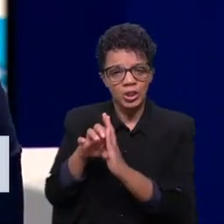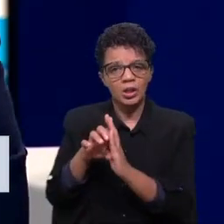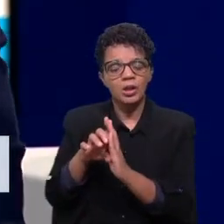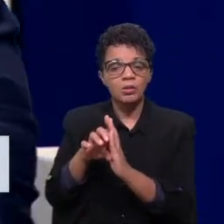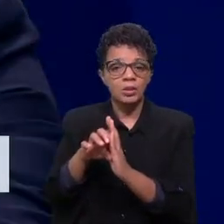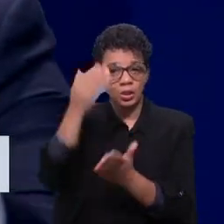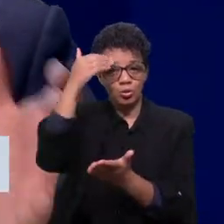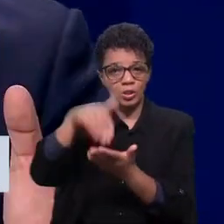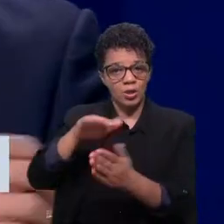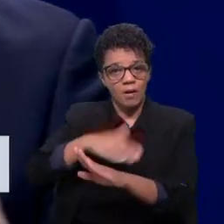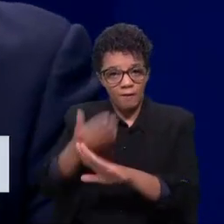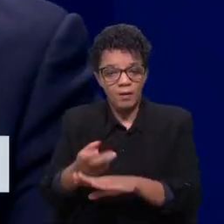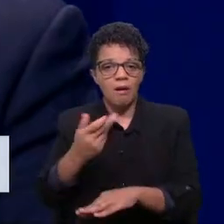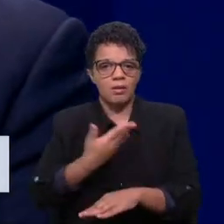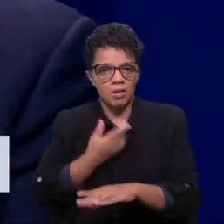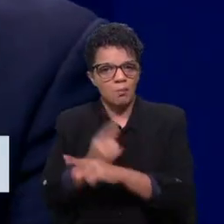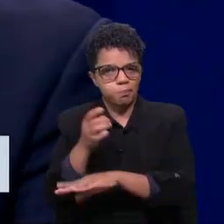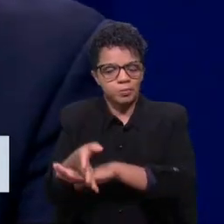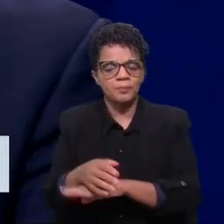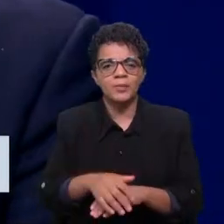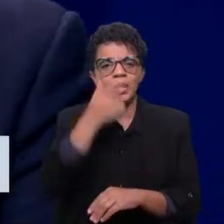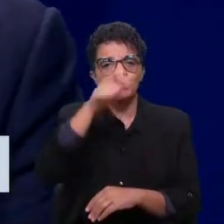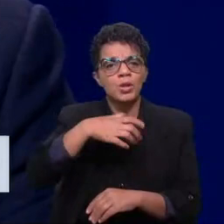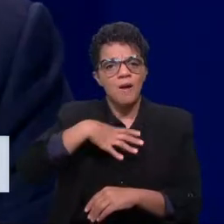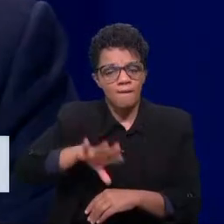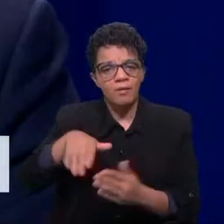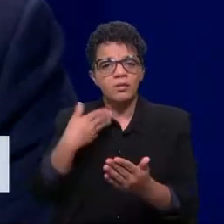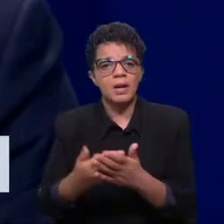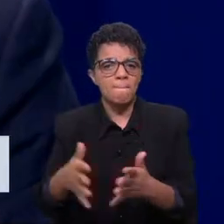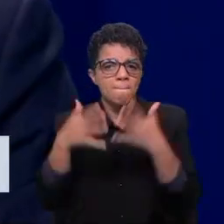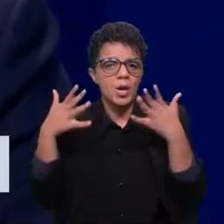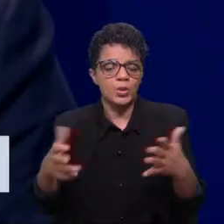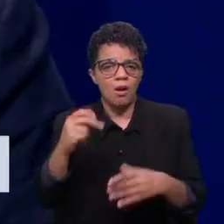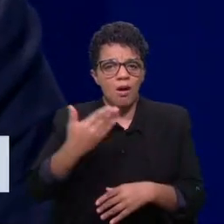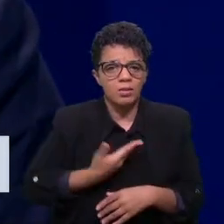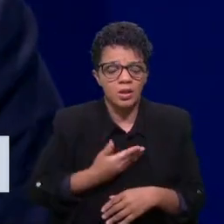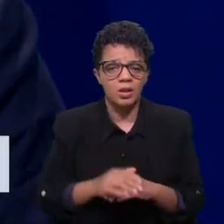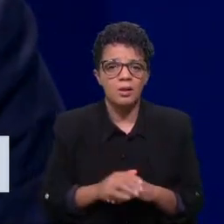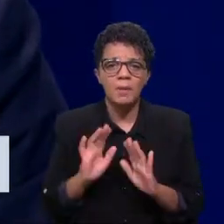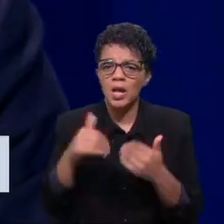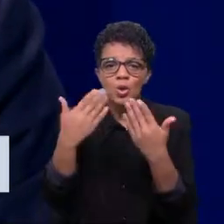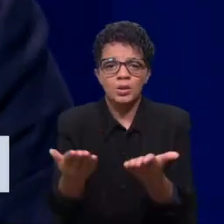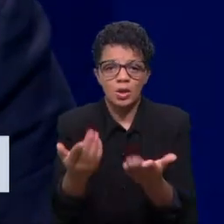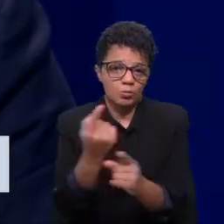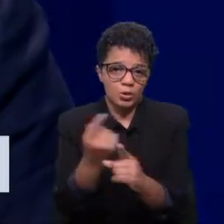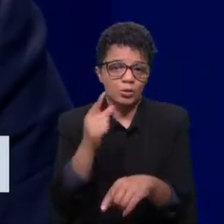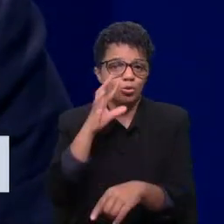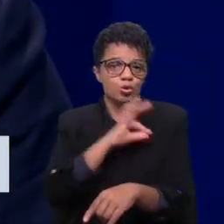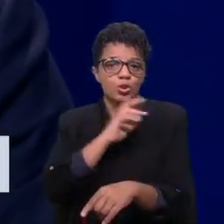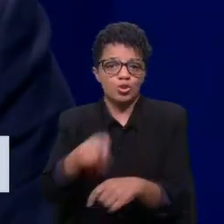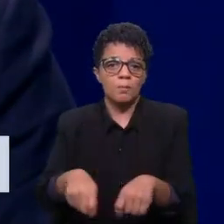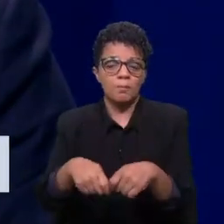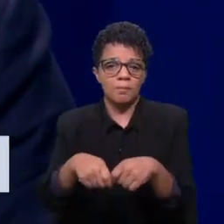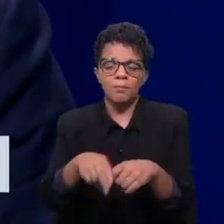seus resultados e a ficou à frente se os eleitores quisessem tinham dado maioria absoluta a d Luís não deram o que os senhores estão a fazer é ser o partido